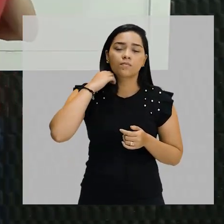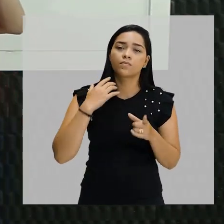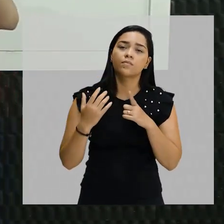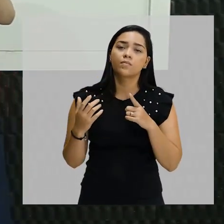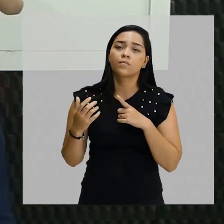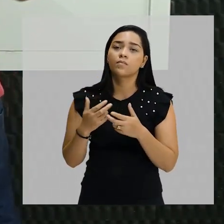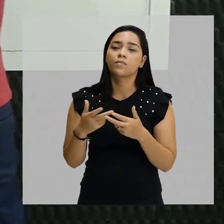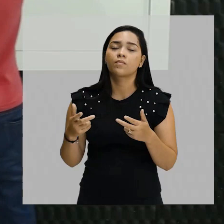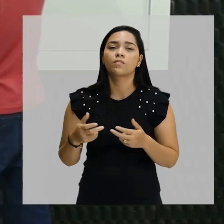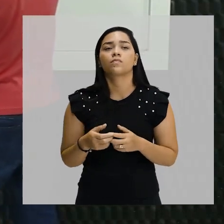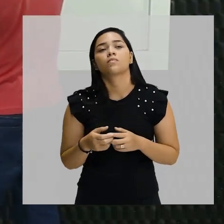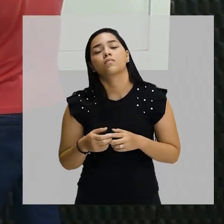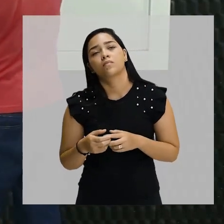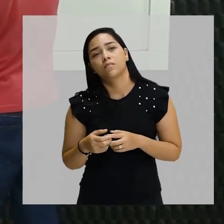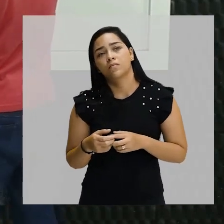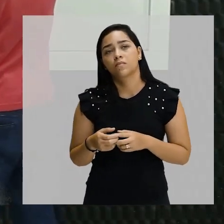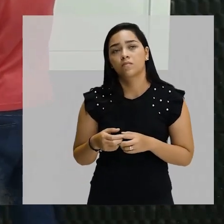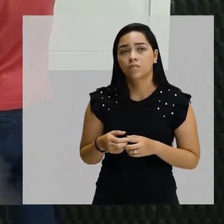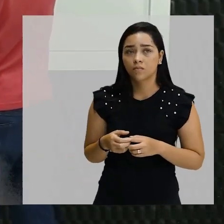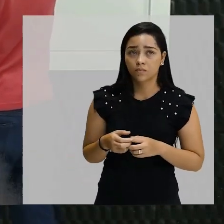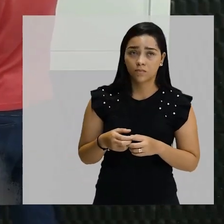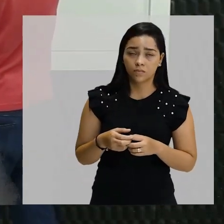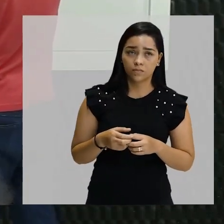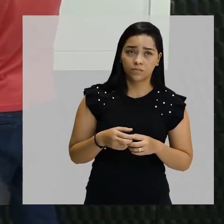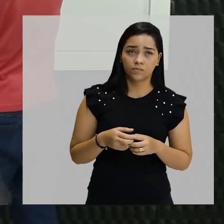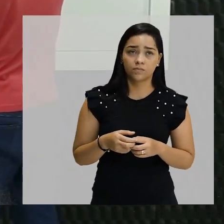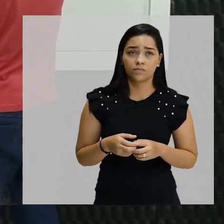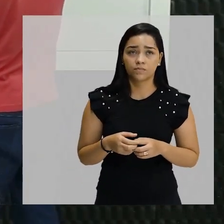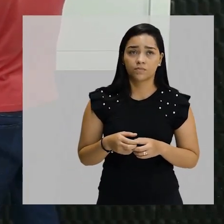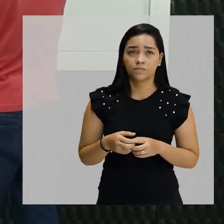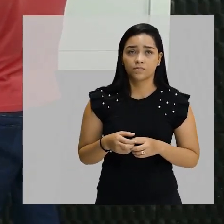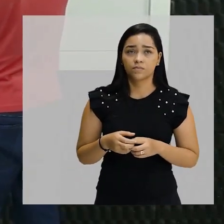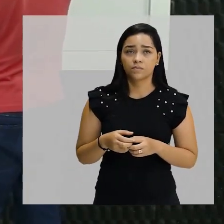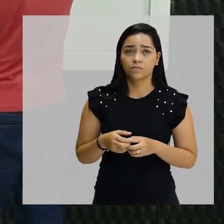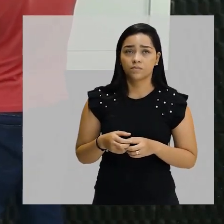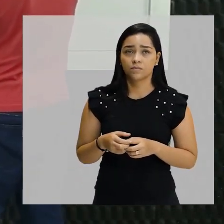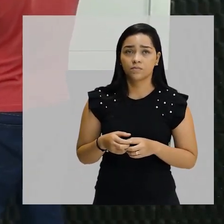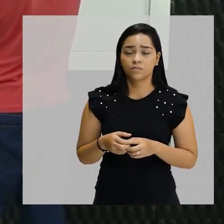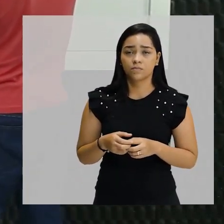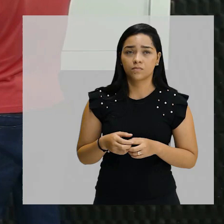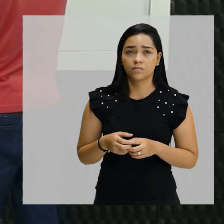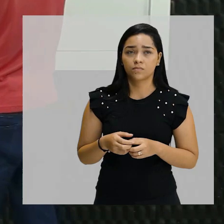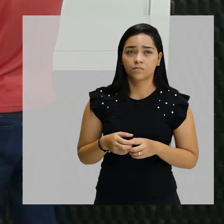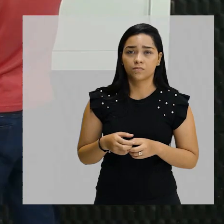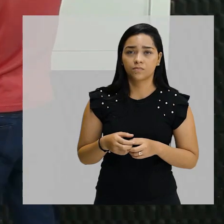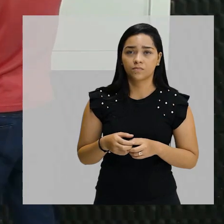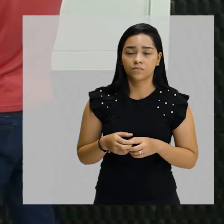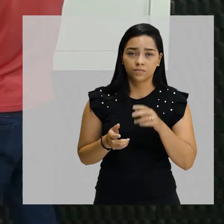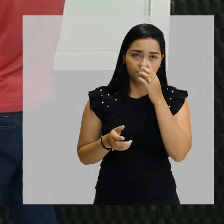obras famosas como discurso do método certo discurso do método